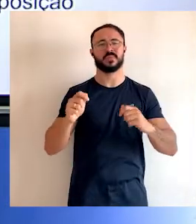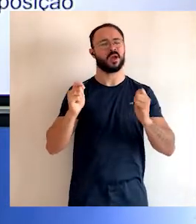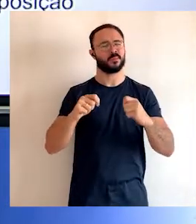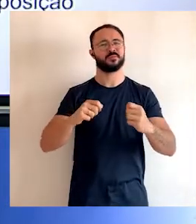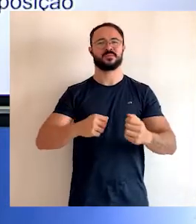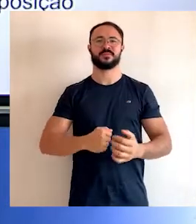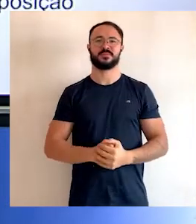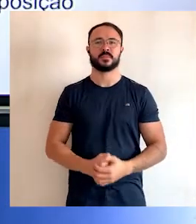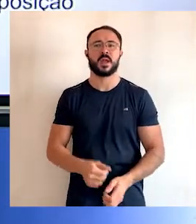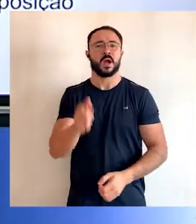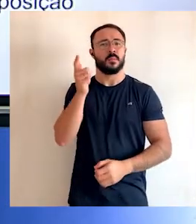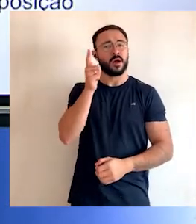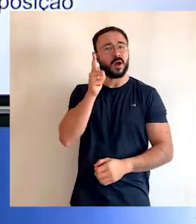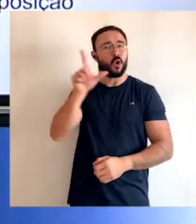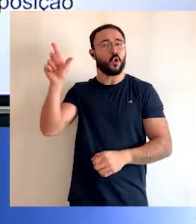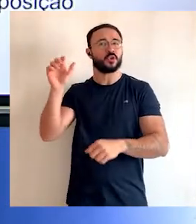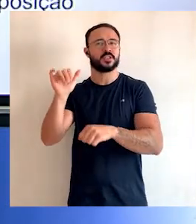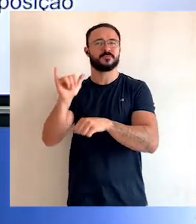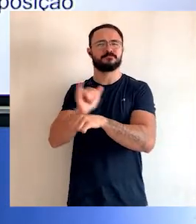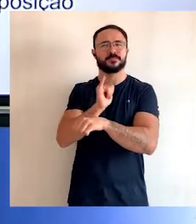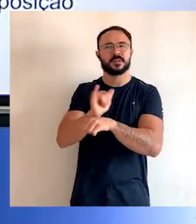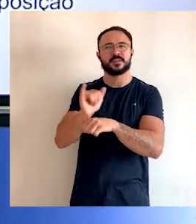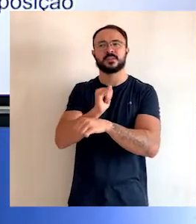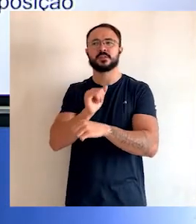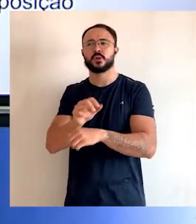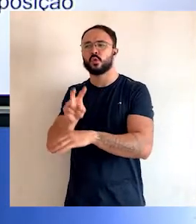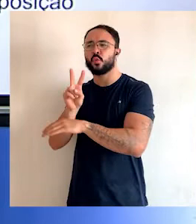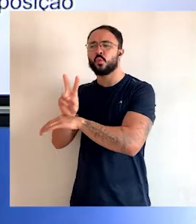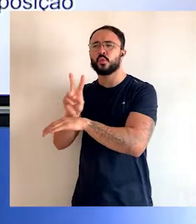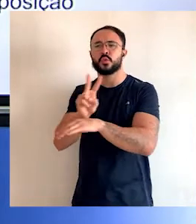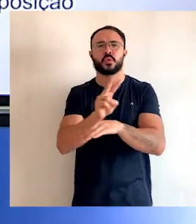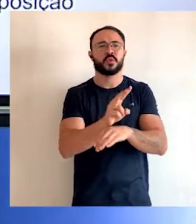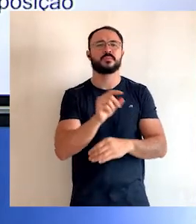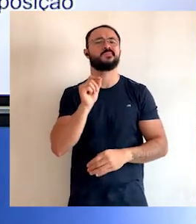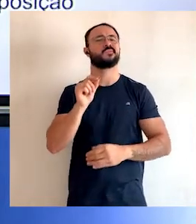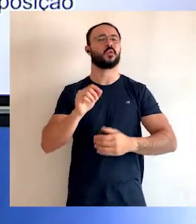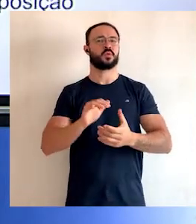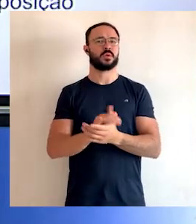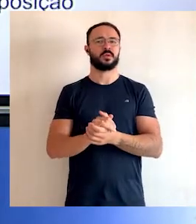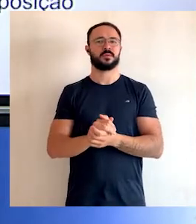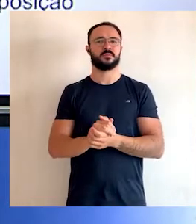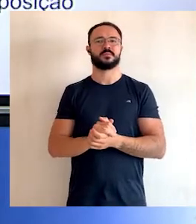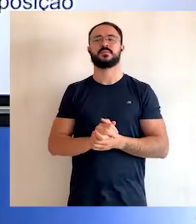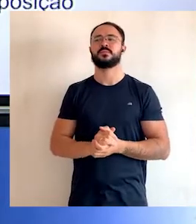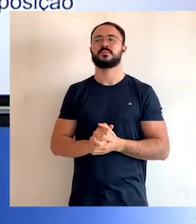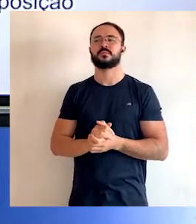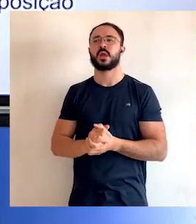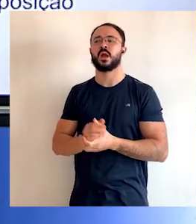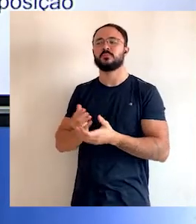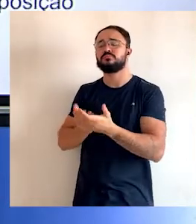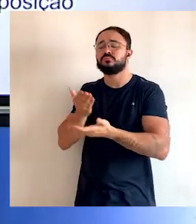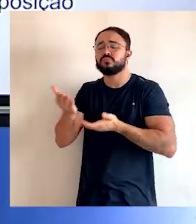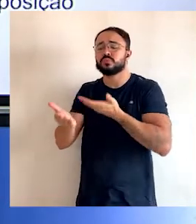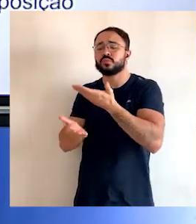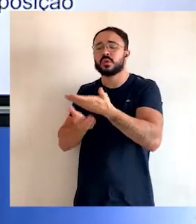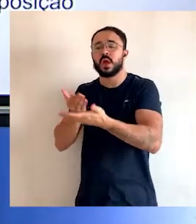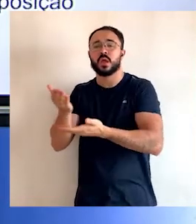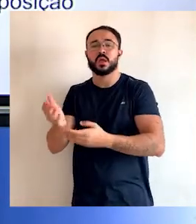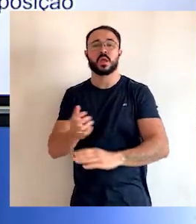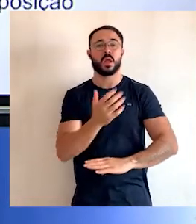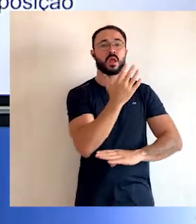Uma segunda estratégia de conservação é a restauração ecológica. O que é isso? O